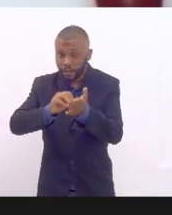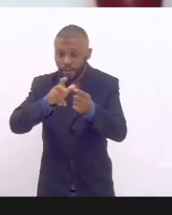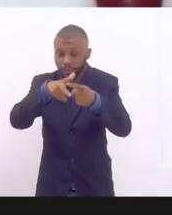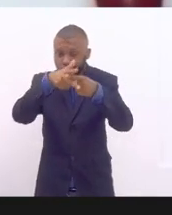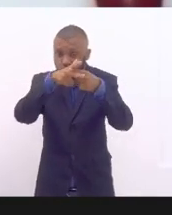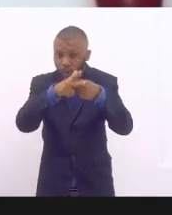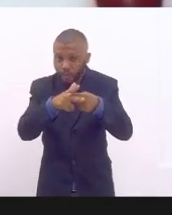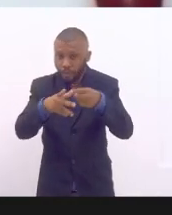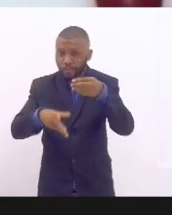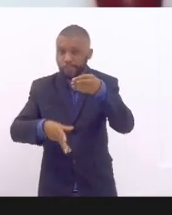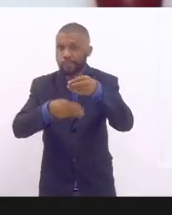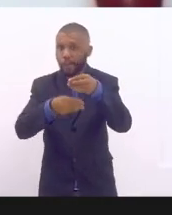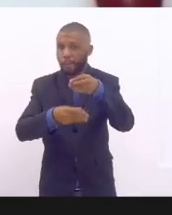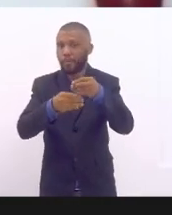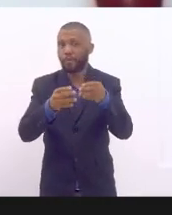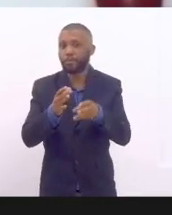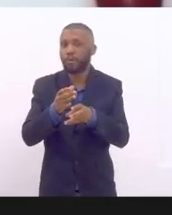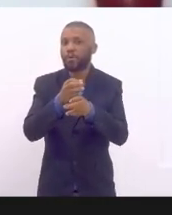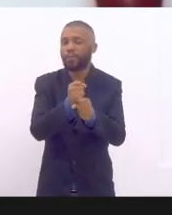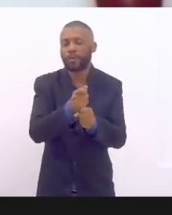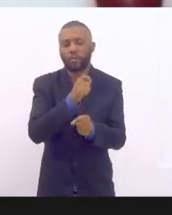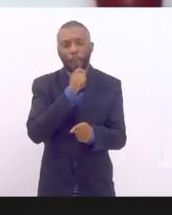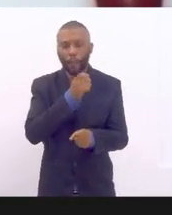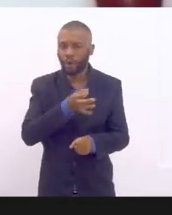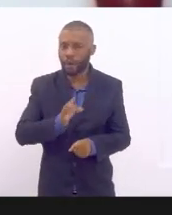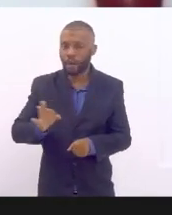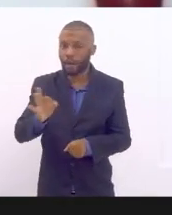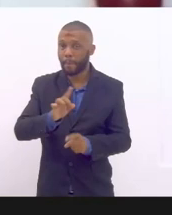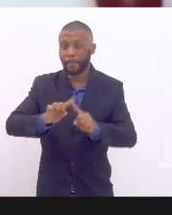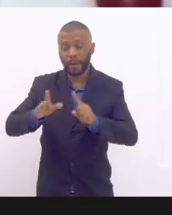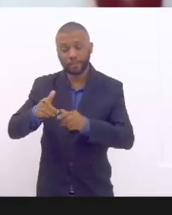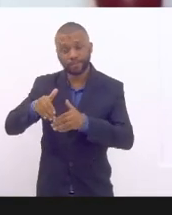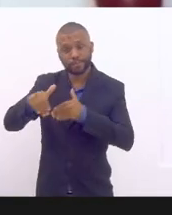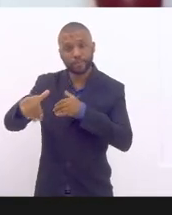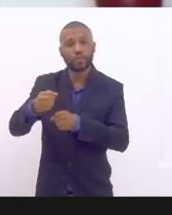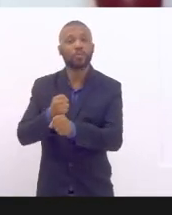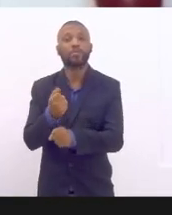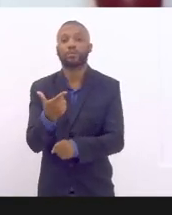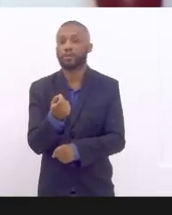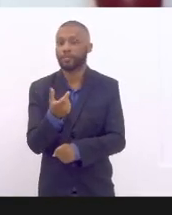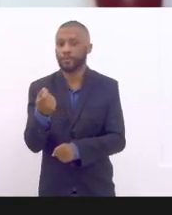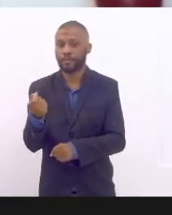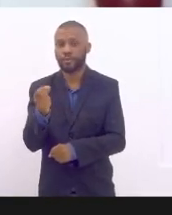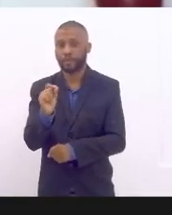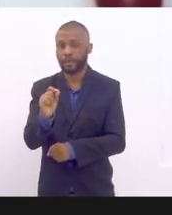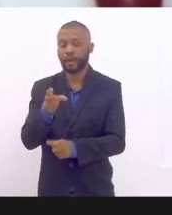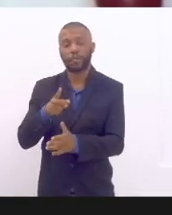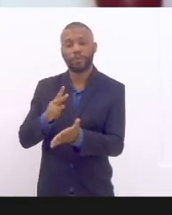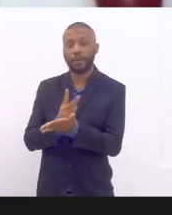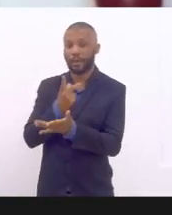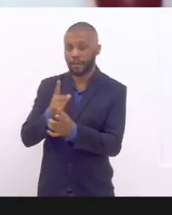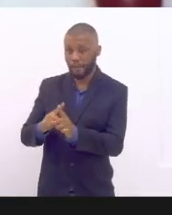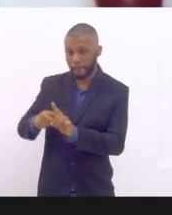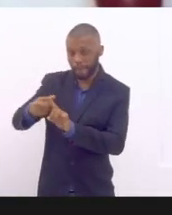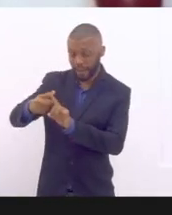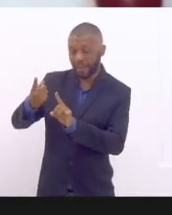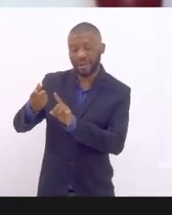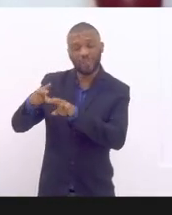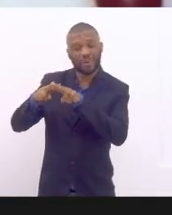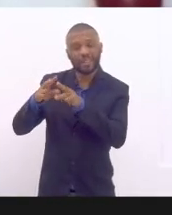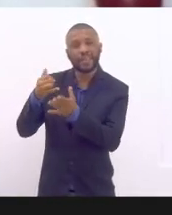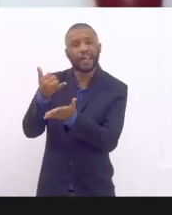orçamento Mas a partir de 2020 o que começou ocorrer é que além das perdas inflacionárias